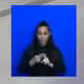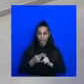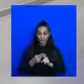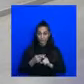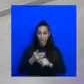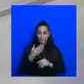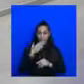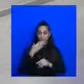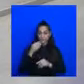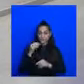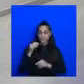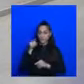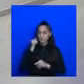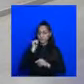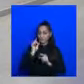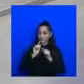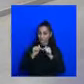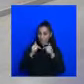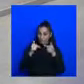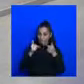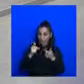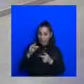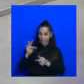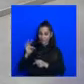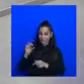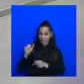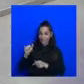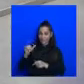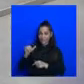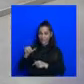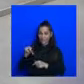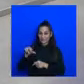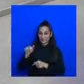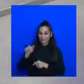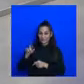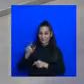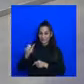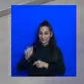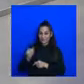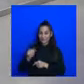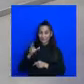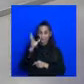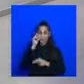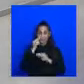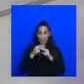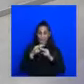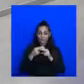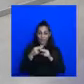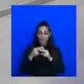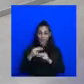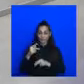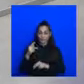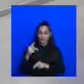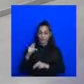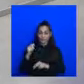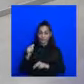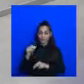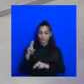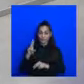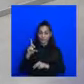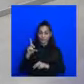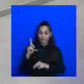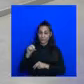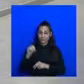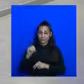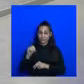cena. Eu vou pedir a Tainara, nossa garota da sorte, o Paulo, o nosso colega da Caixa. Por